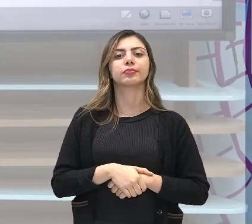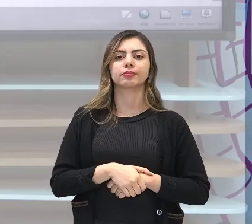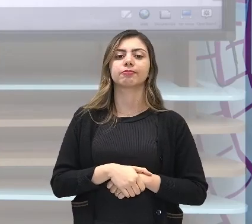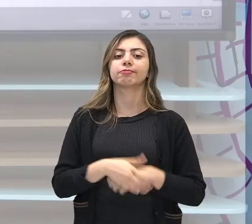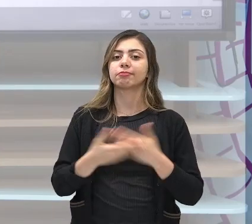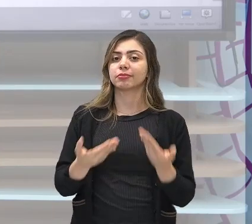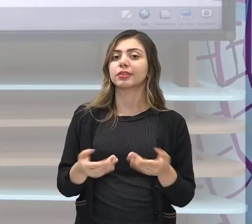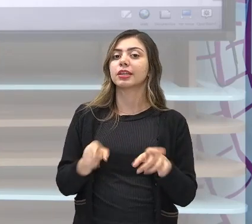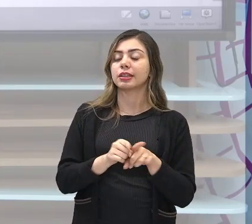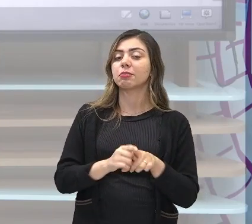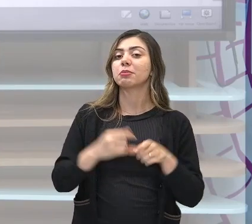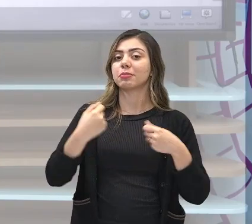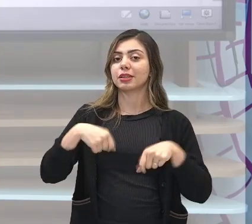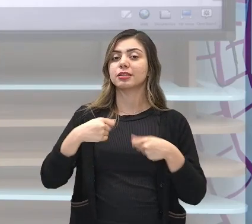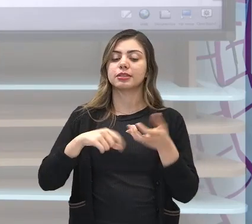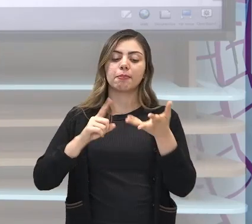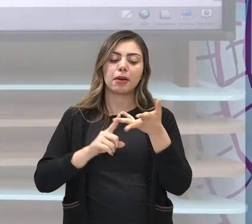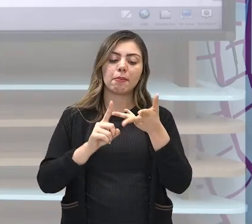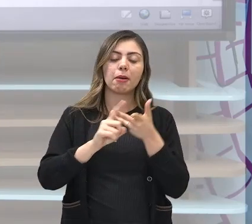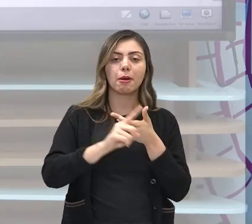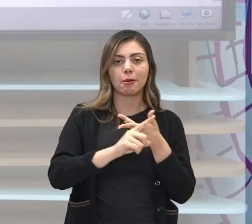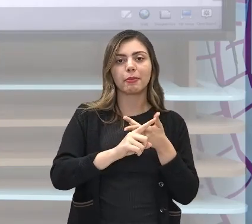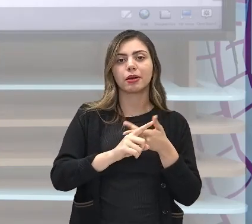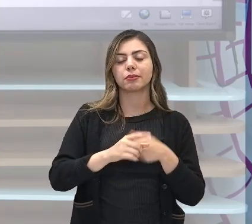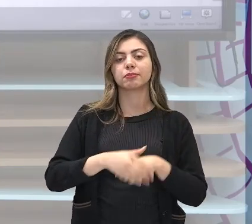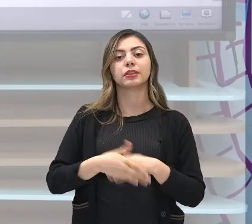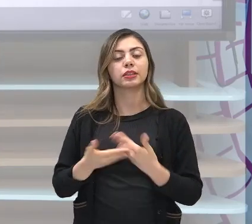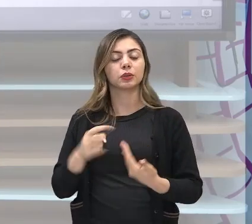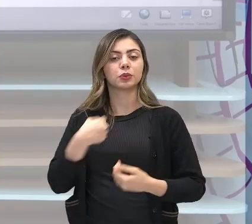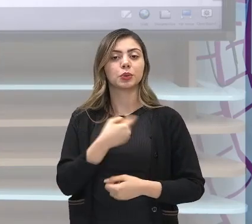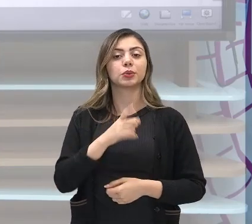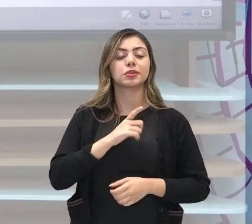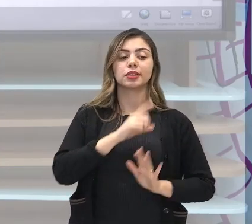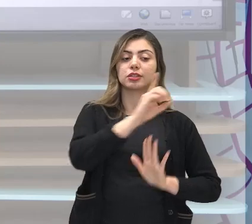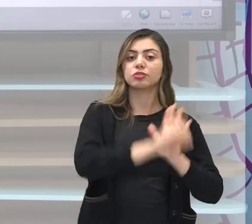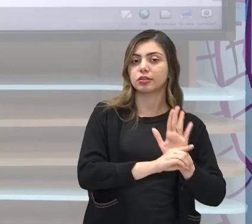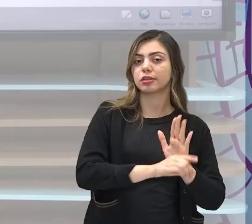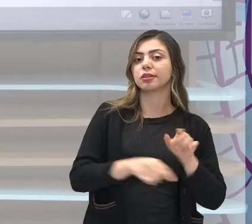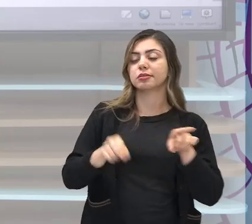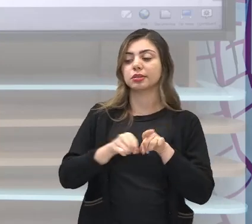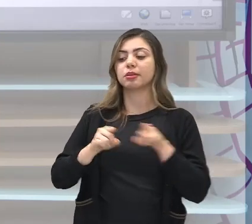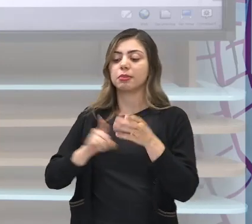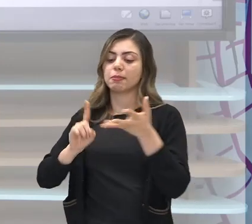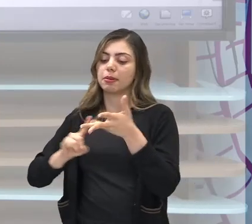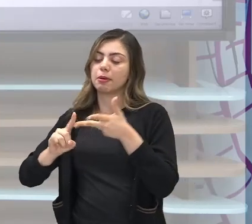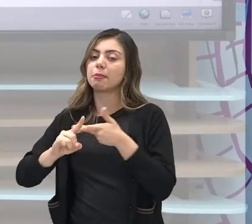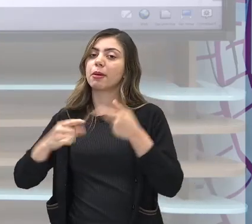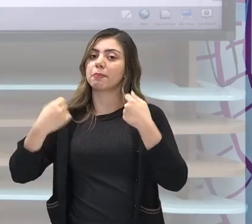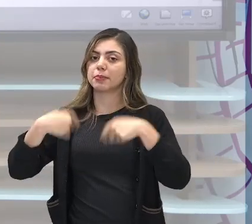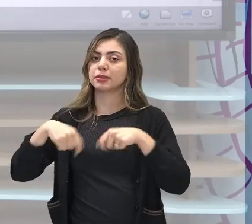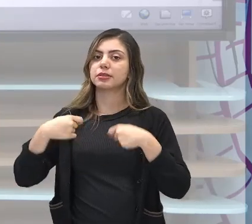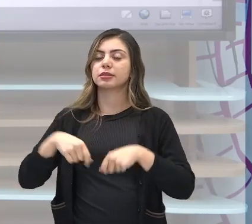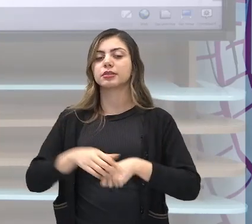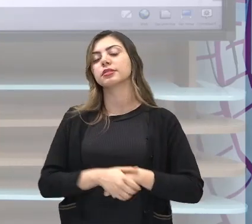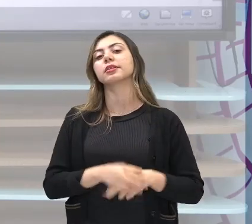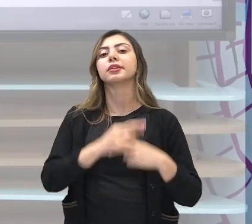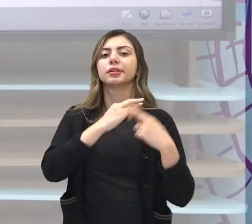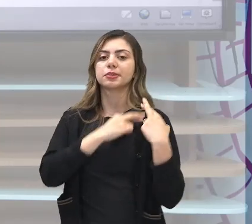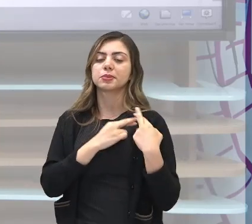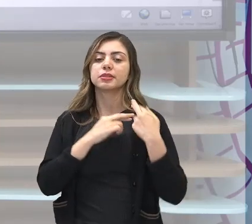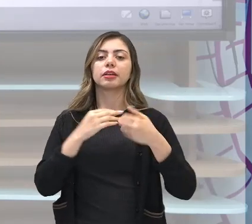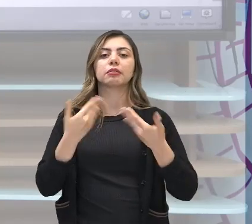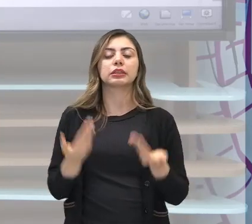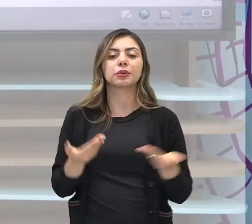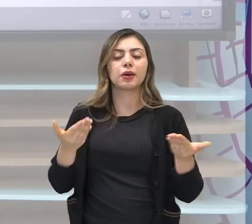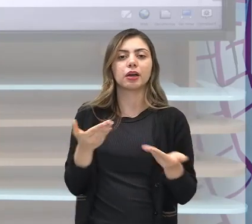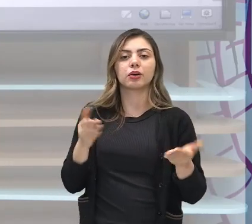coletivos, assim como deveres, né? Então temos direitos e temos deveres. A difusão dos ideais iluministas,